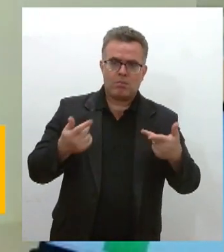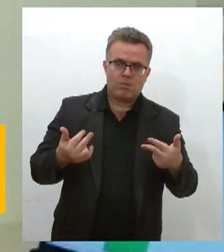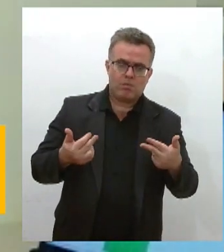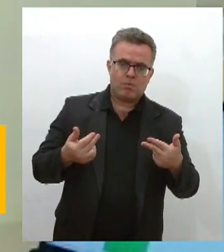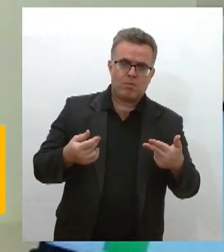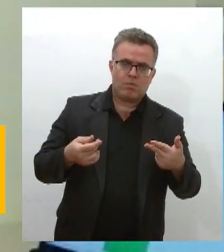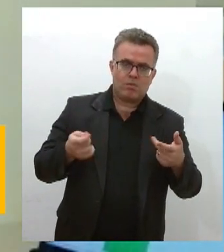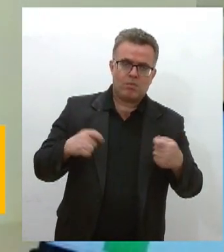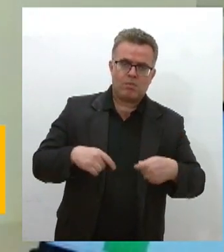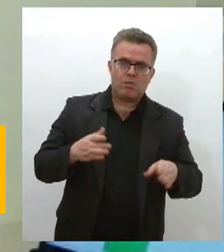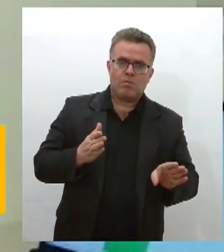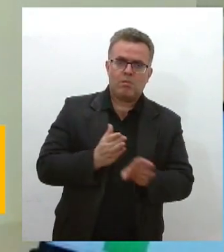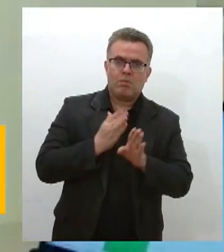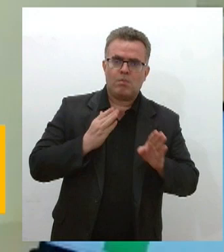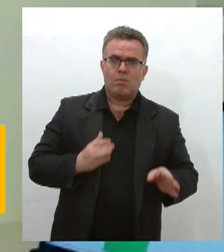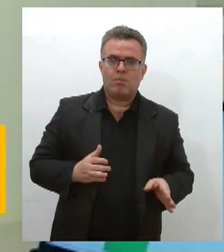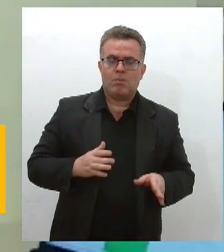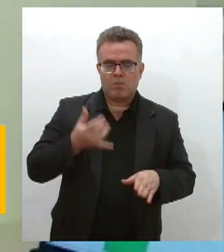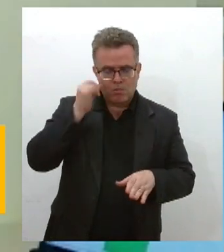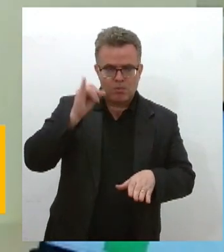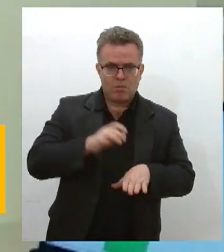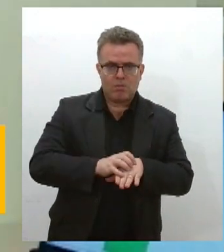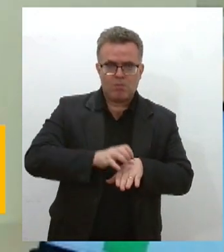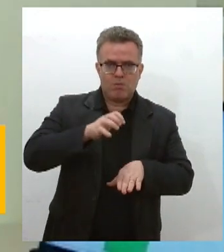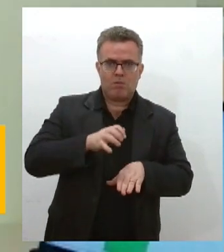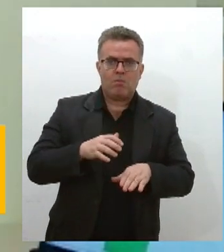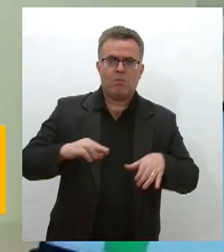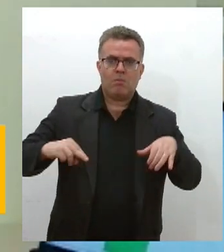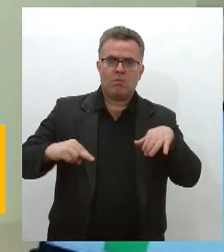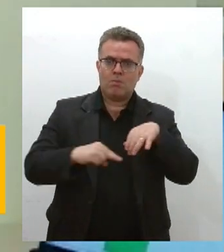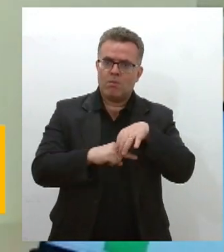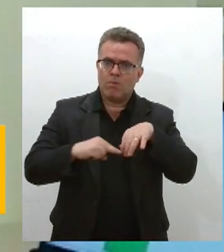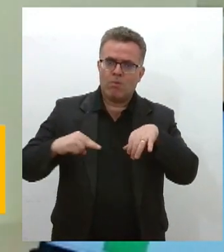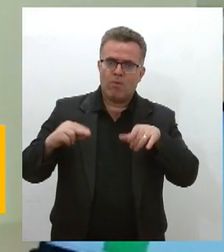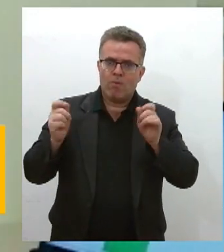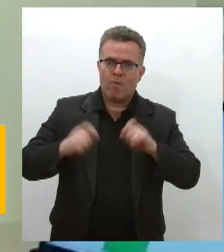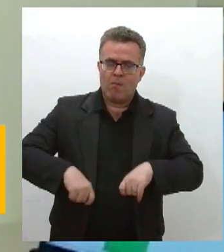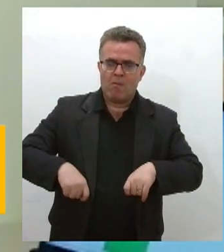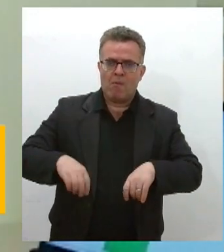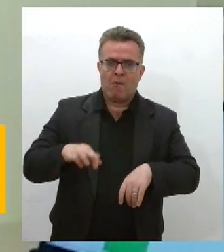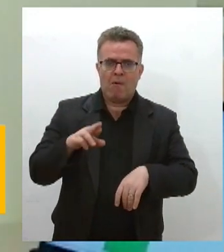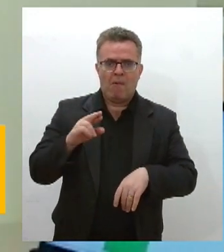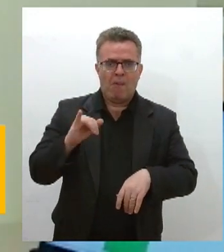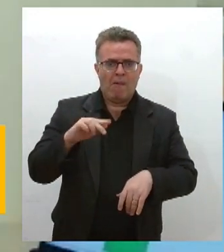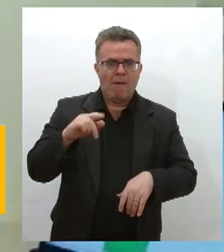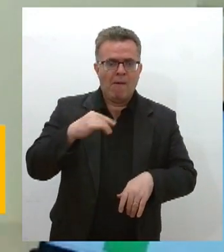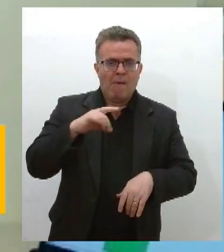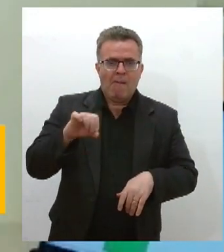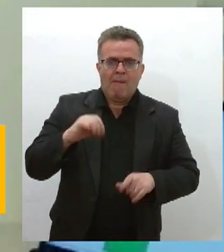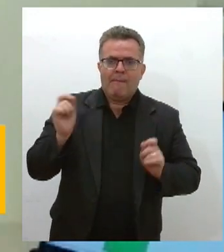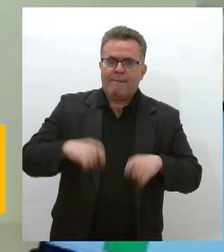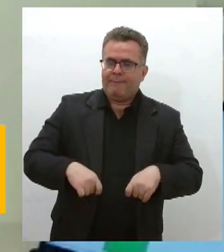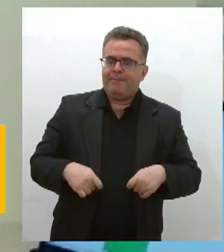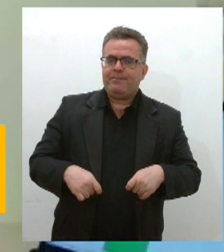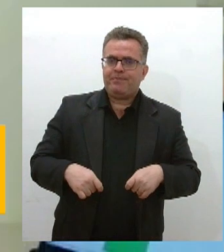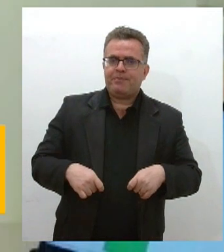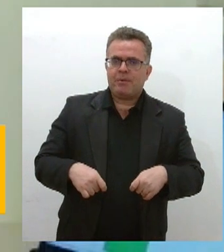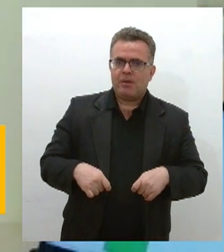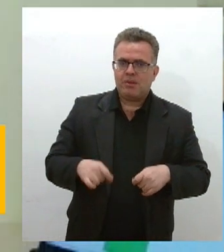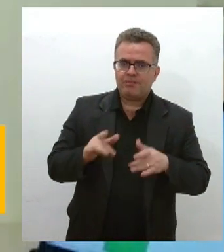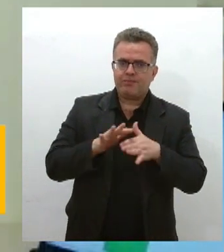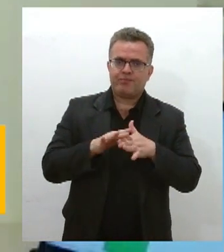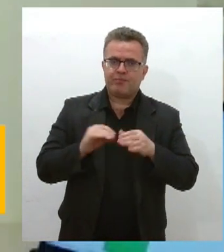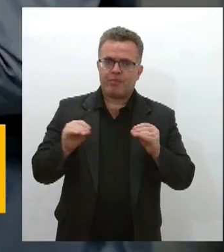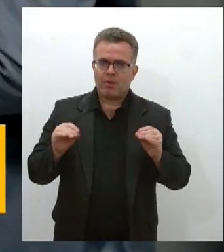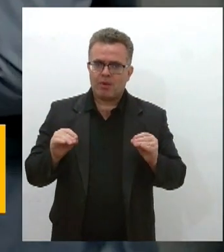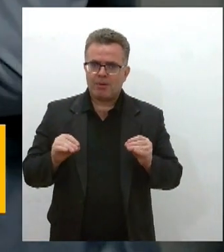do crescimento do câncer, e a radioterapia, que é o uso da radiação para que se combata o crescimento das células